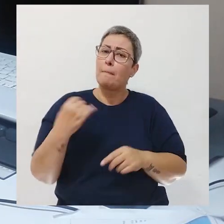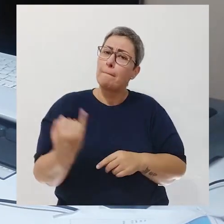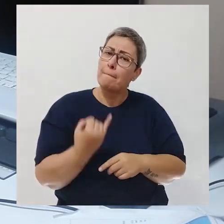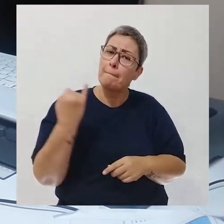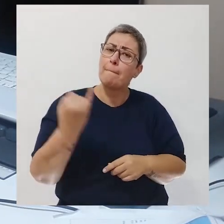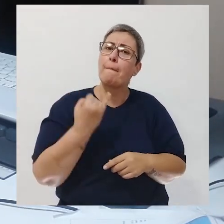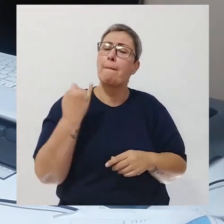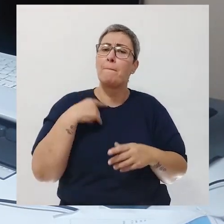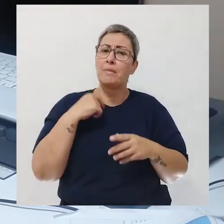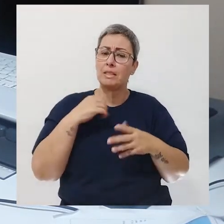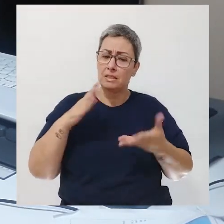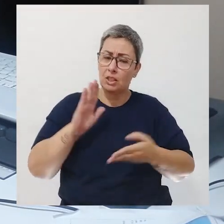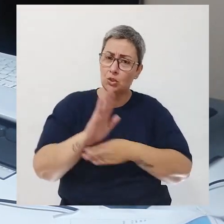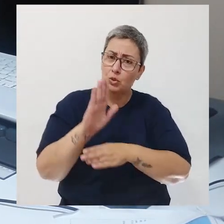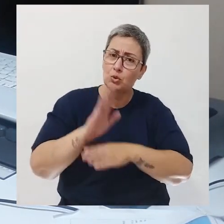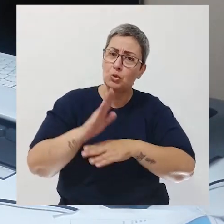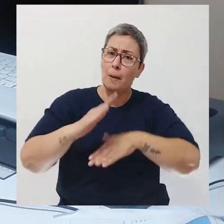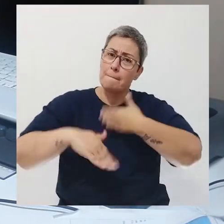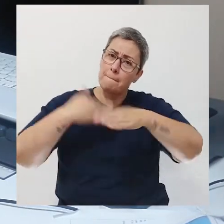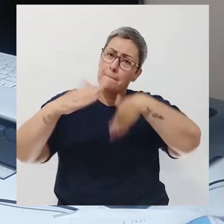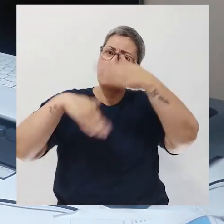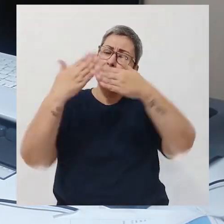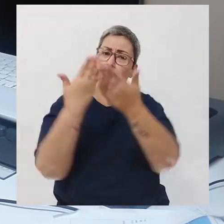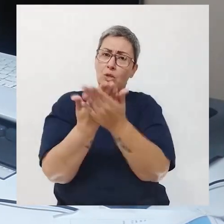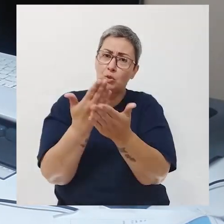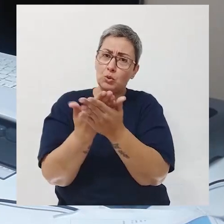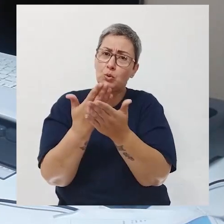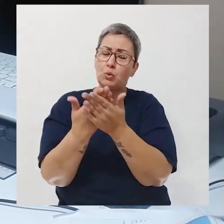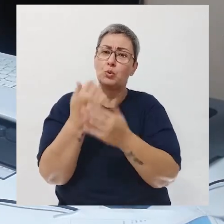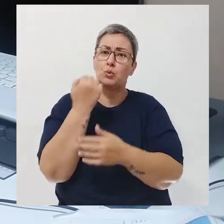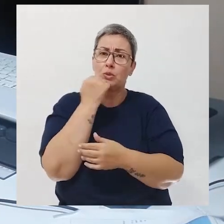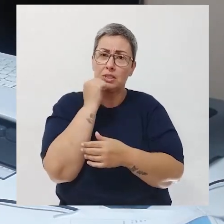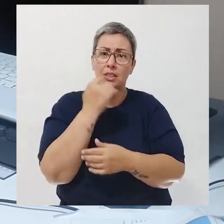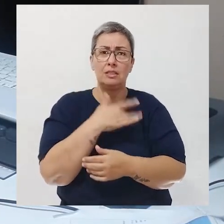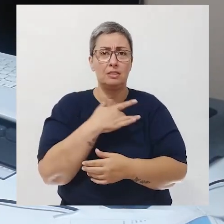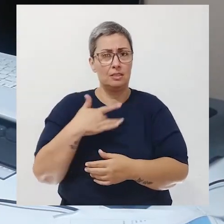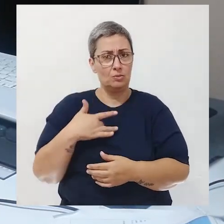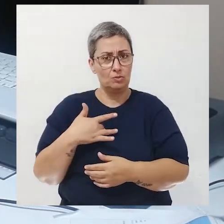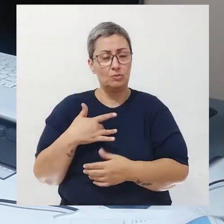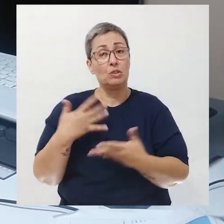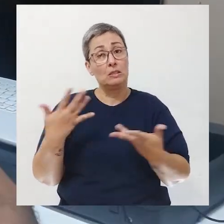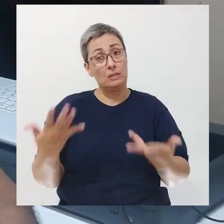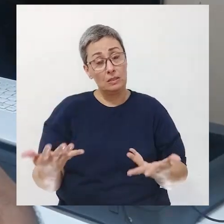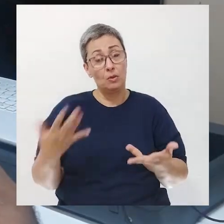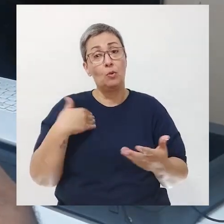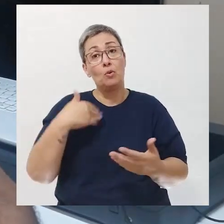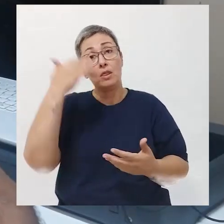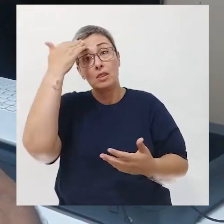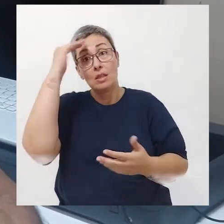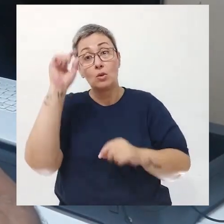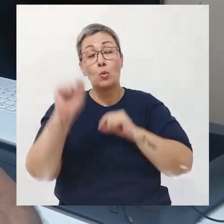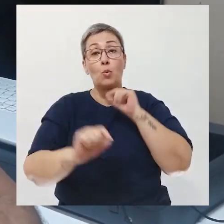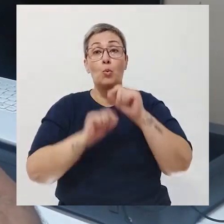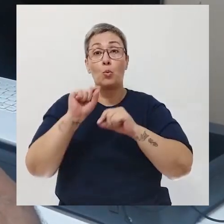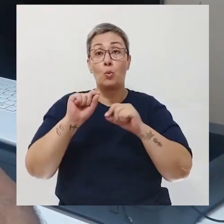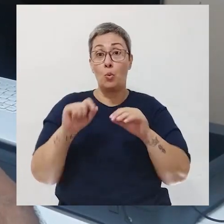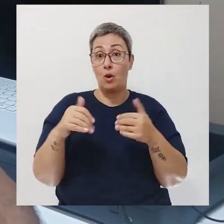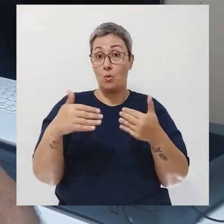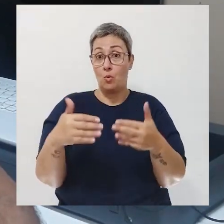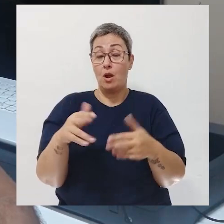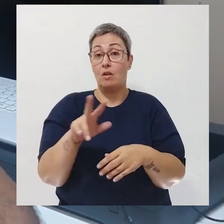quanto ele é importante nessa contribuição para o avanço do estudo das ciências da saúde. Bom, então entendemos